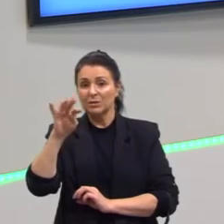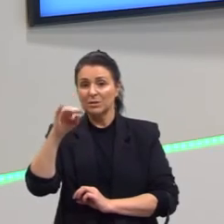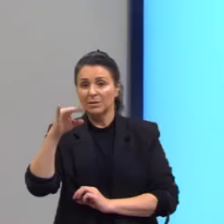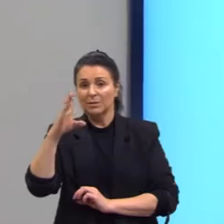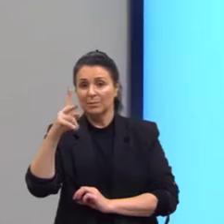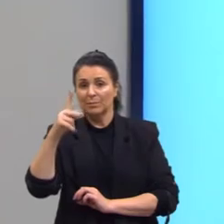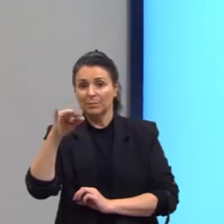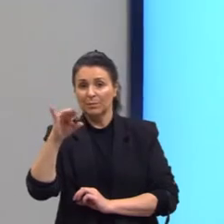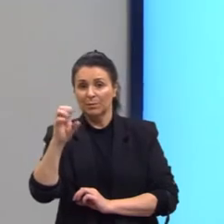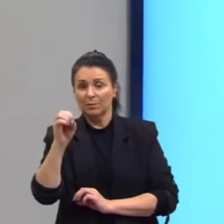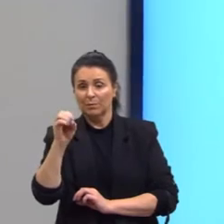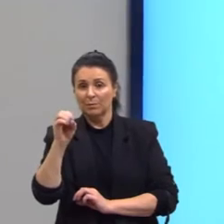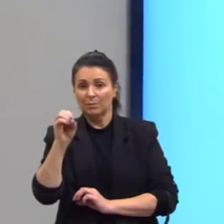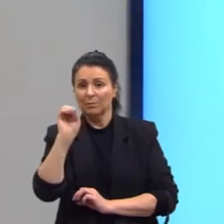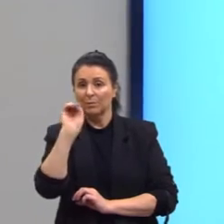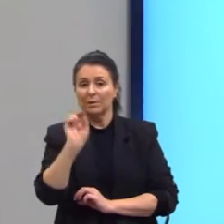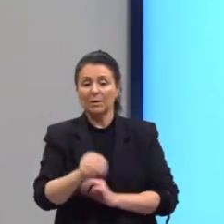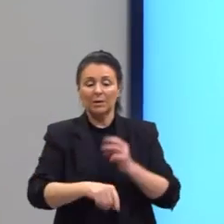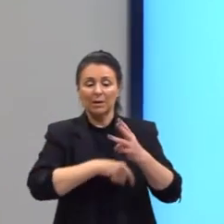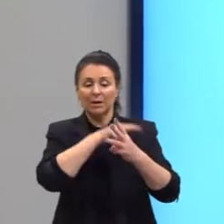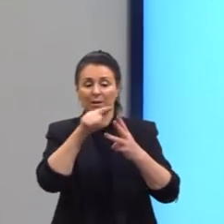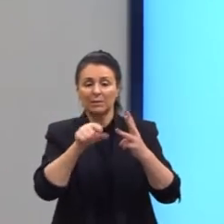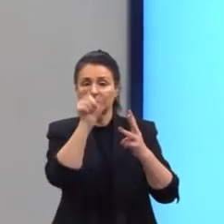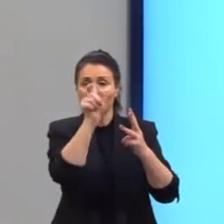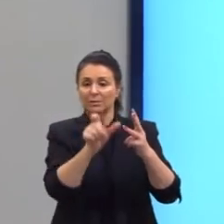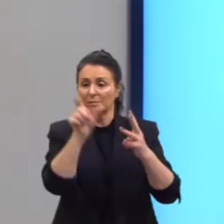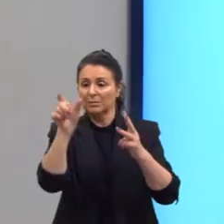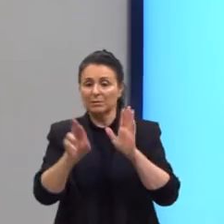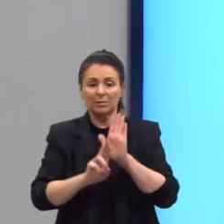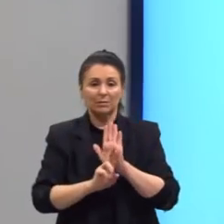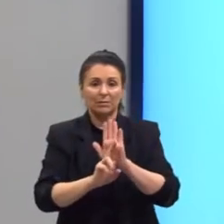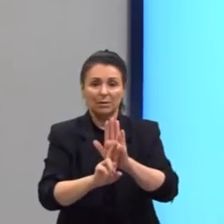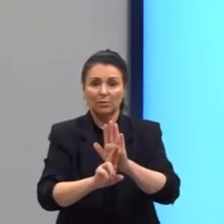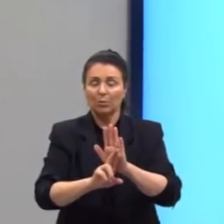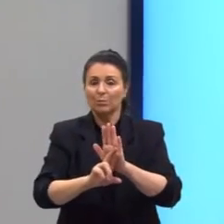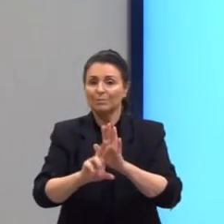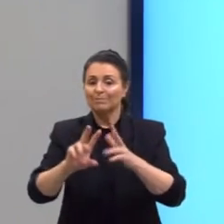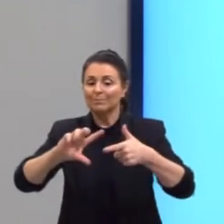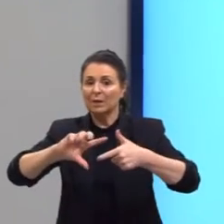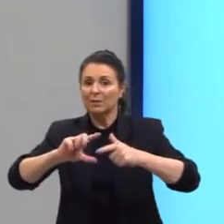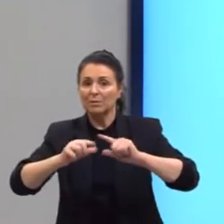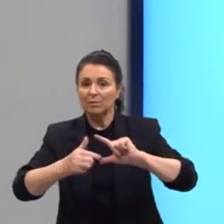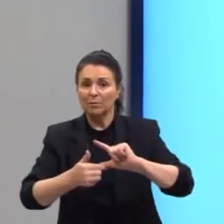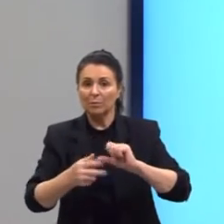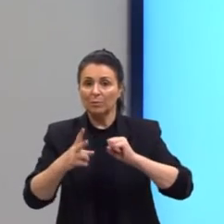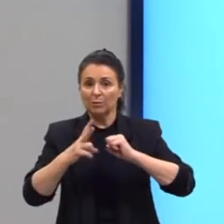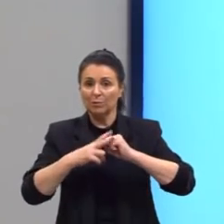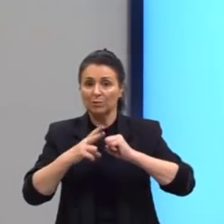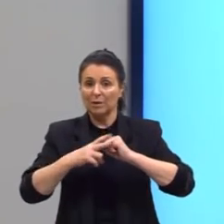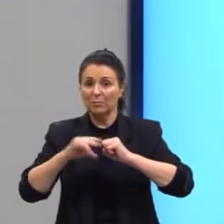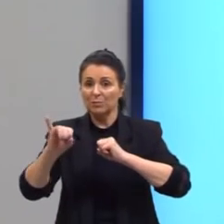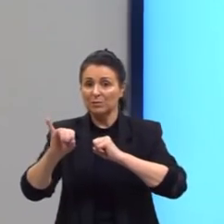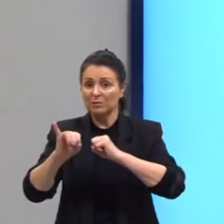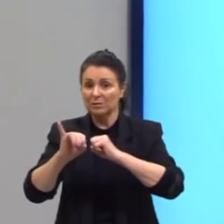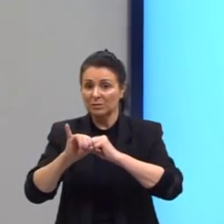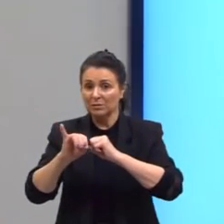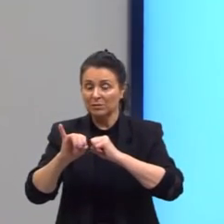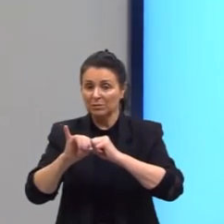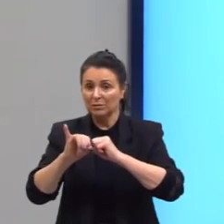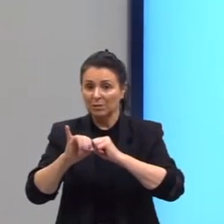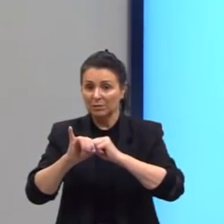o que que essas três colunas representam elas representam as formas como os verbos irregulares são